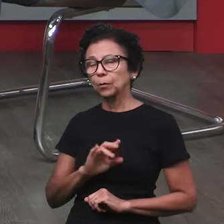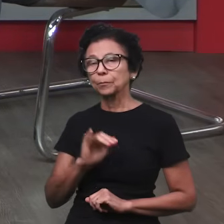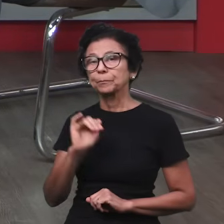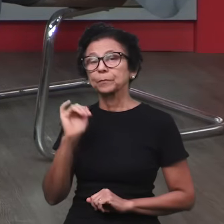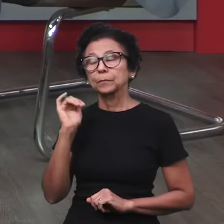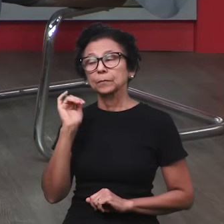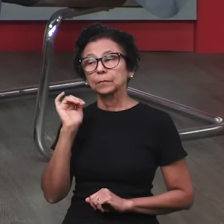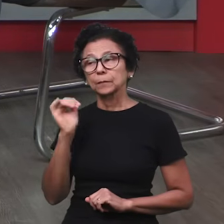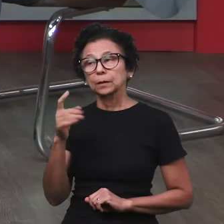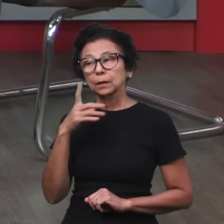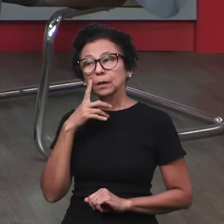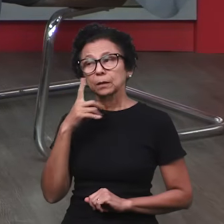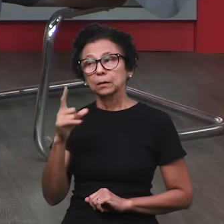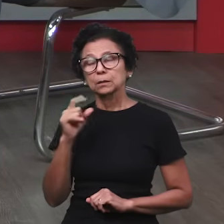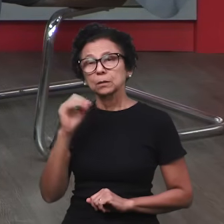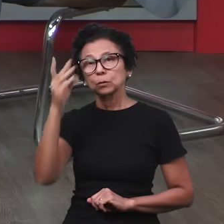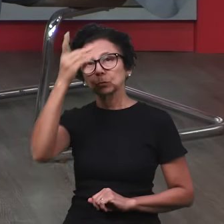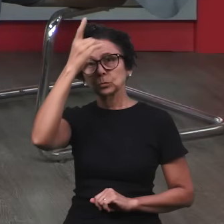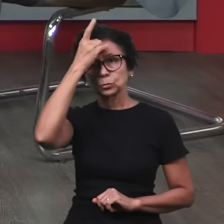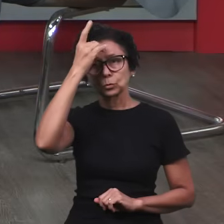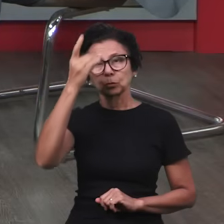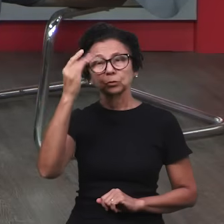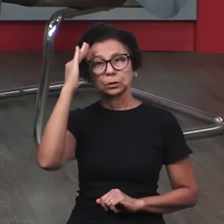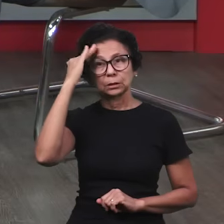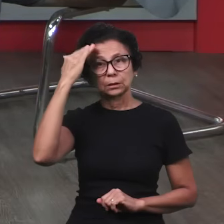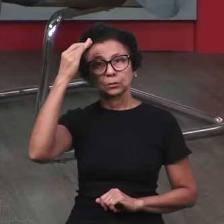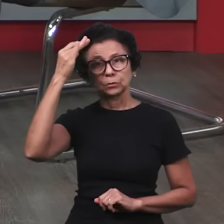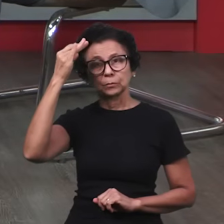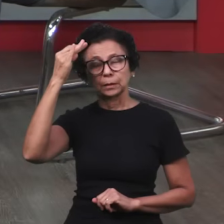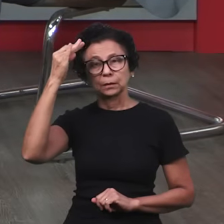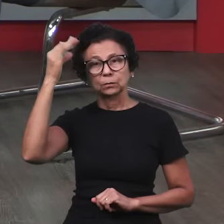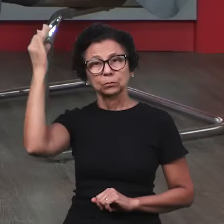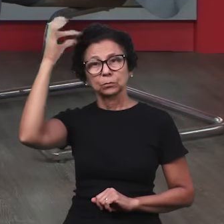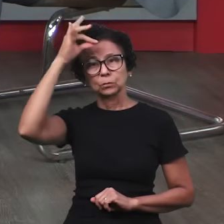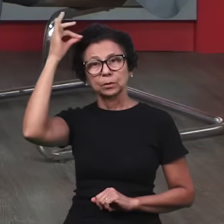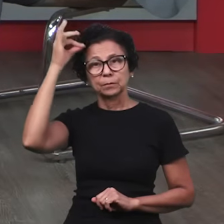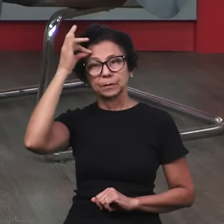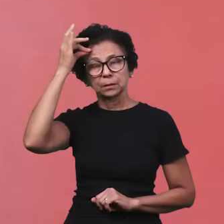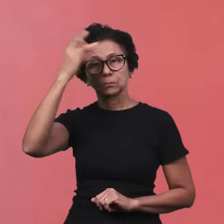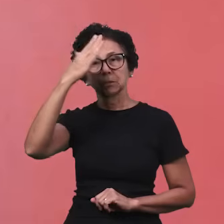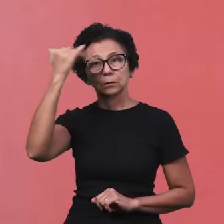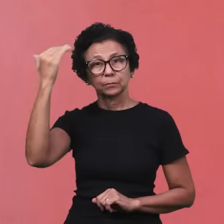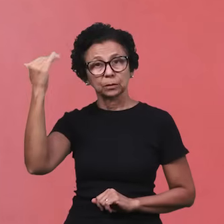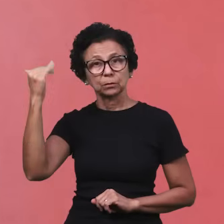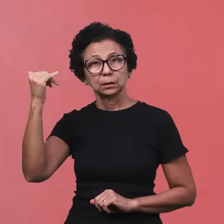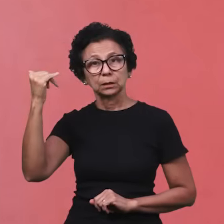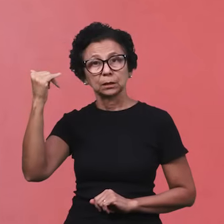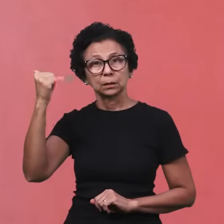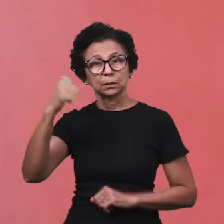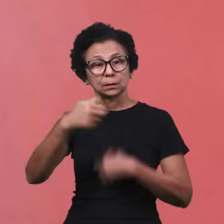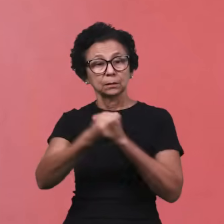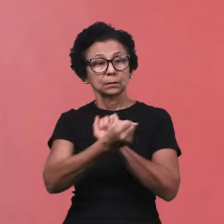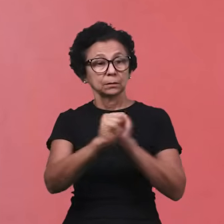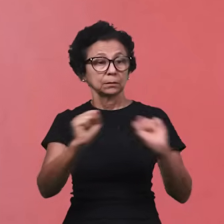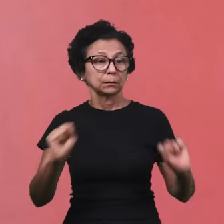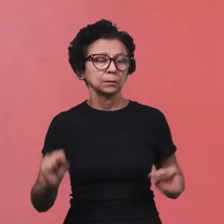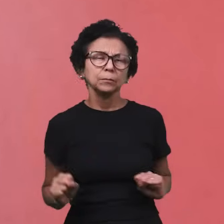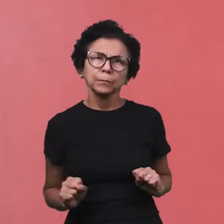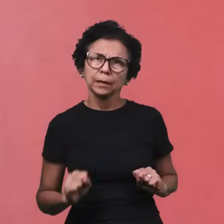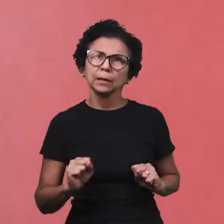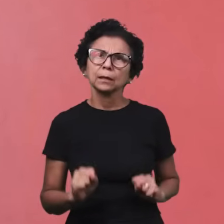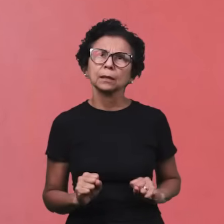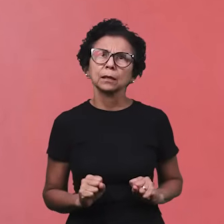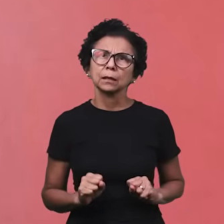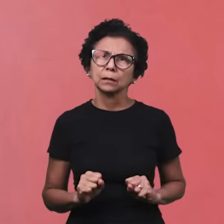reforça aquilo que nós temos visto sobre esses dons de discernimento e sabedoria. Nós vimos que esse discernimento ele